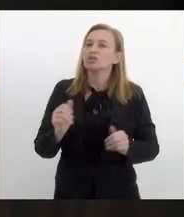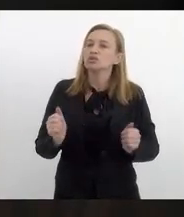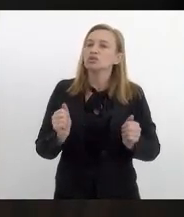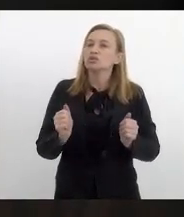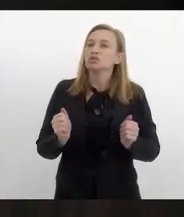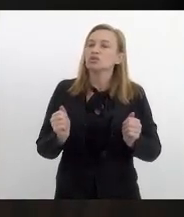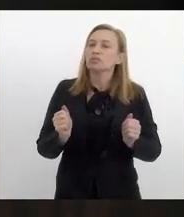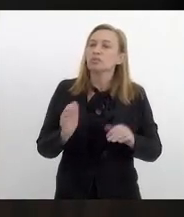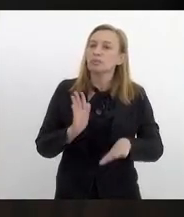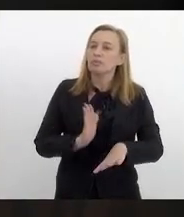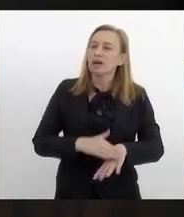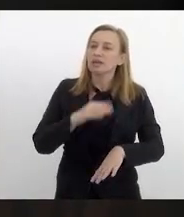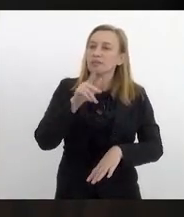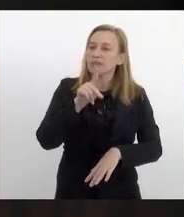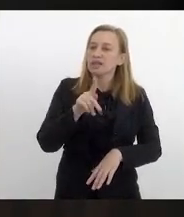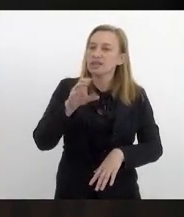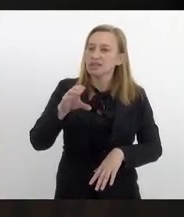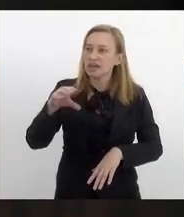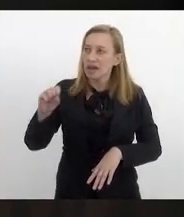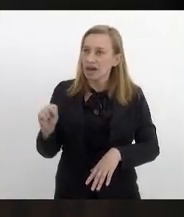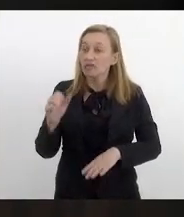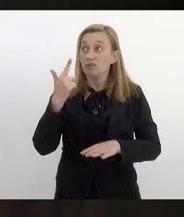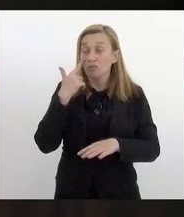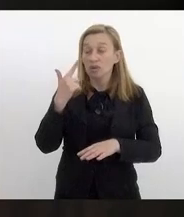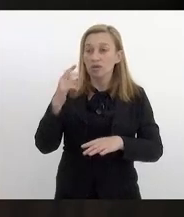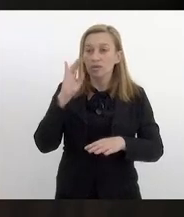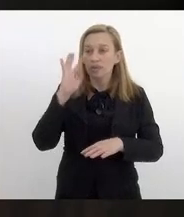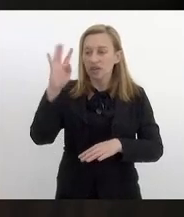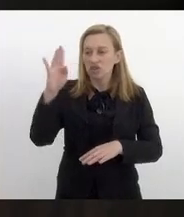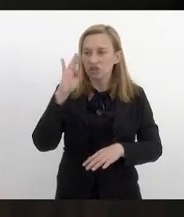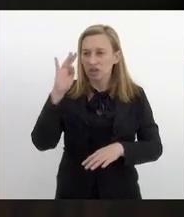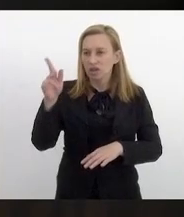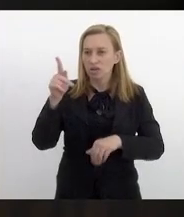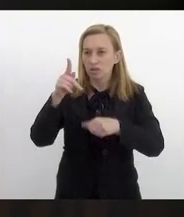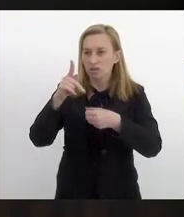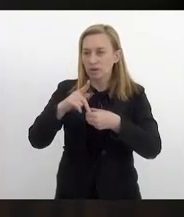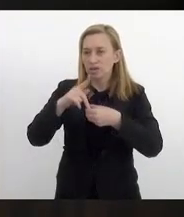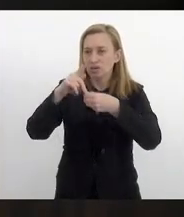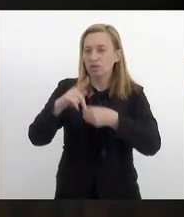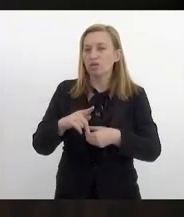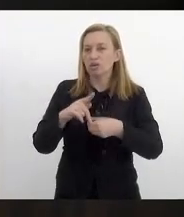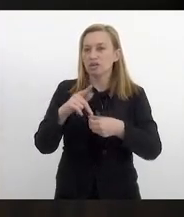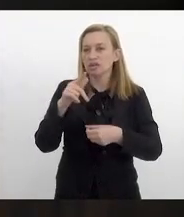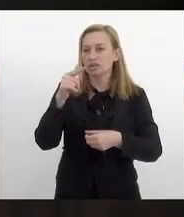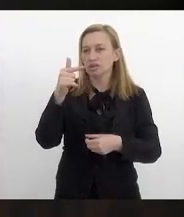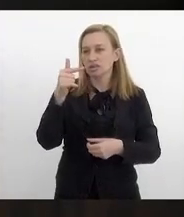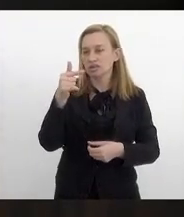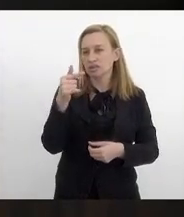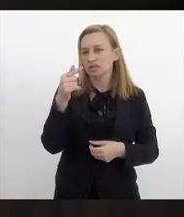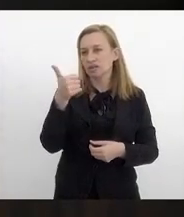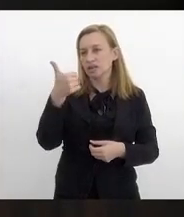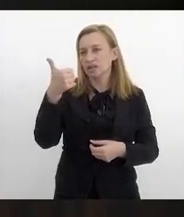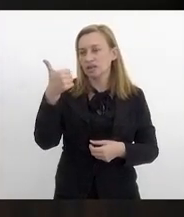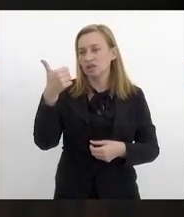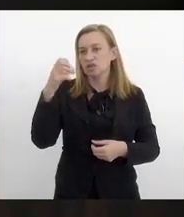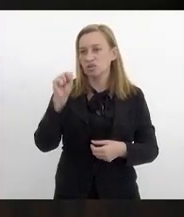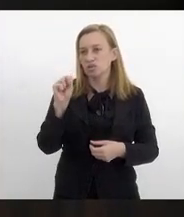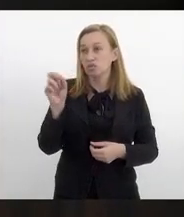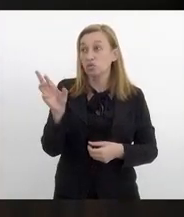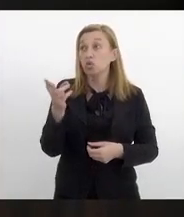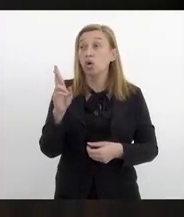IPCA? Vamos imaginar que o barril do petróleo está em 75 dólares hoje, vem a 18 dólares, 16 dólares.